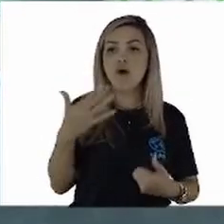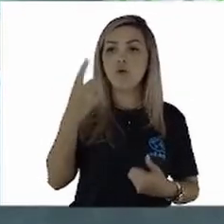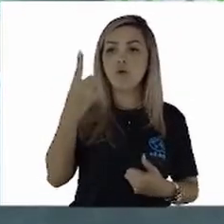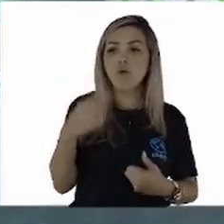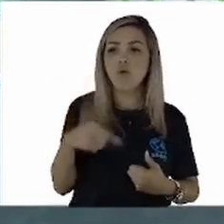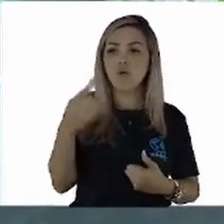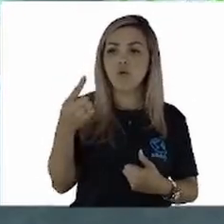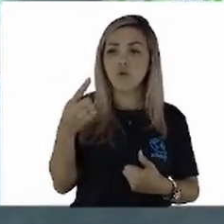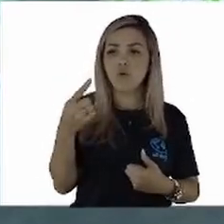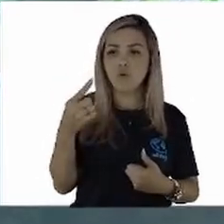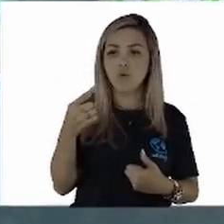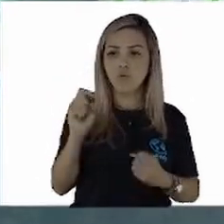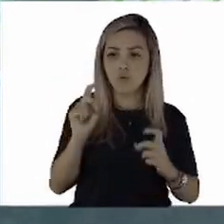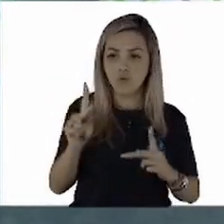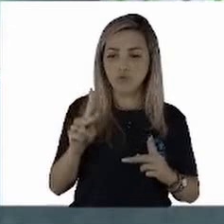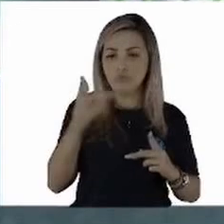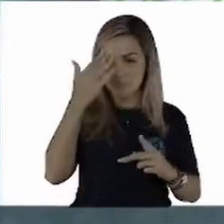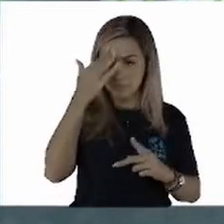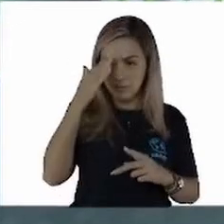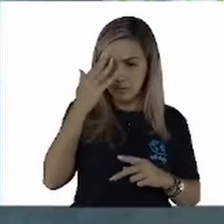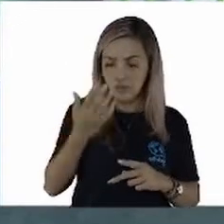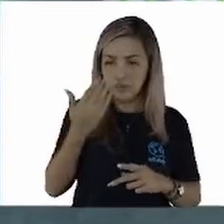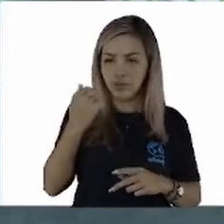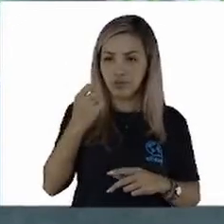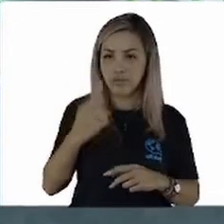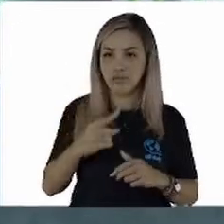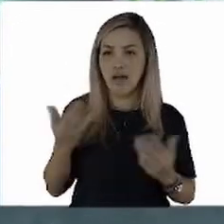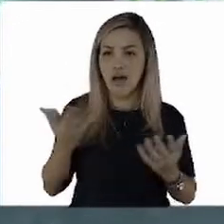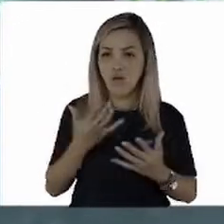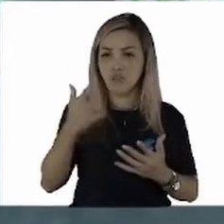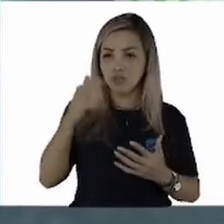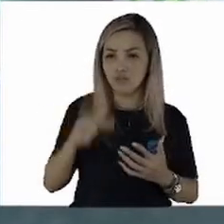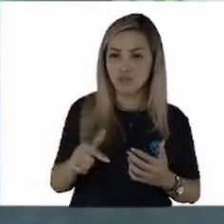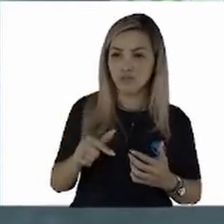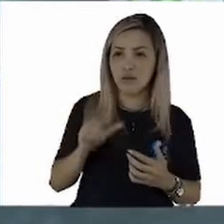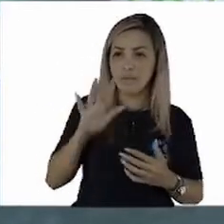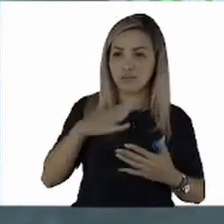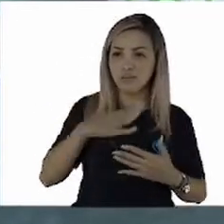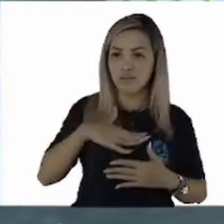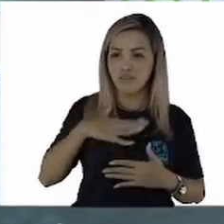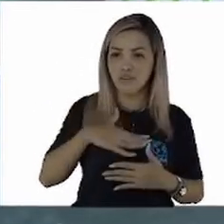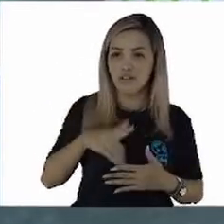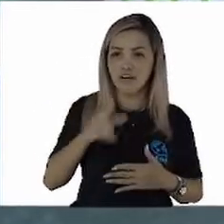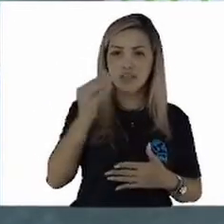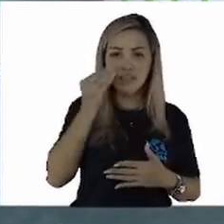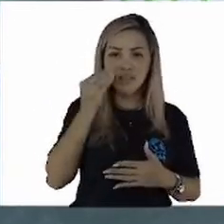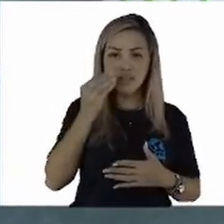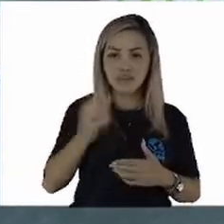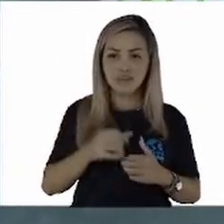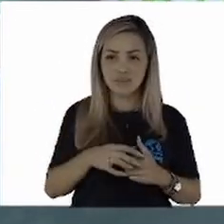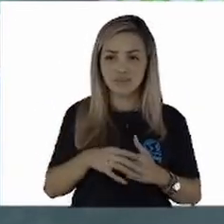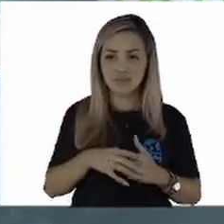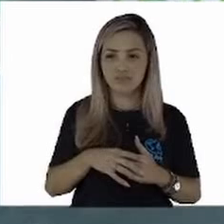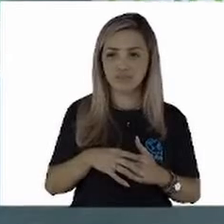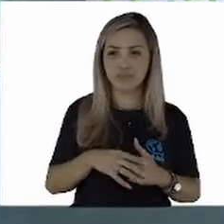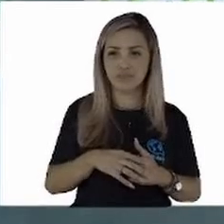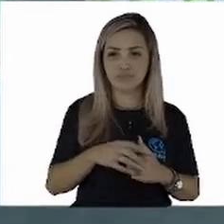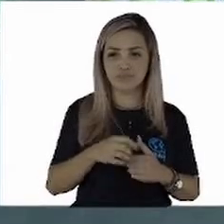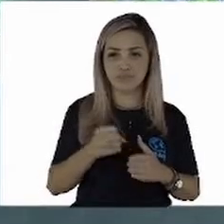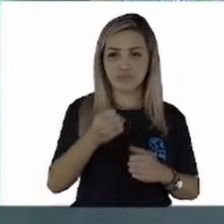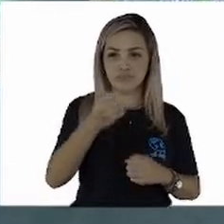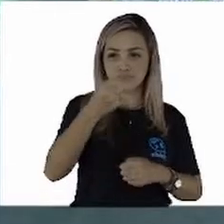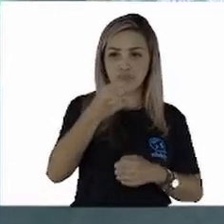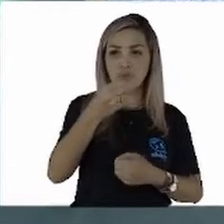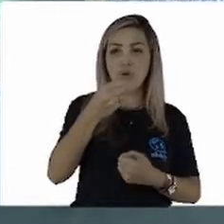Tá em cima ou tá embaixo? Tá bom? Entendeu? Então vamos lá. A partir de agora, bem devagar, o teste é encosta assim. Tá lá pra isso. Em